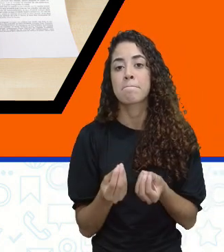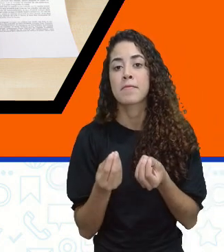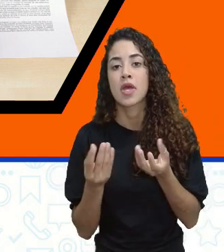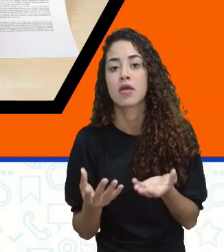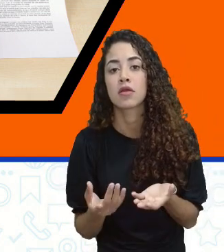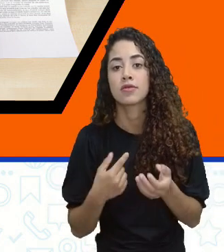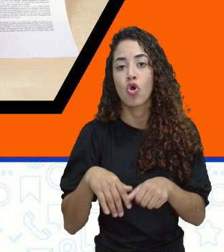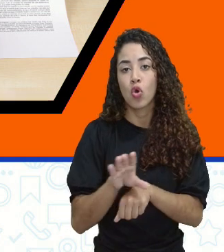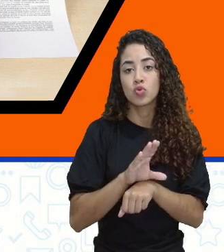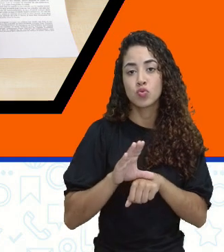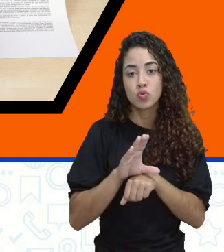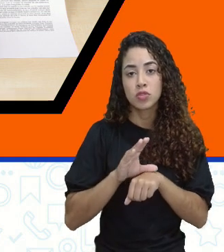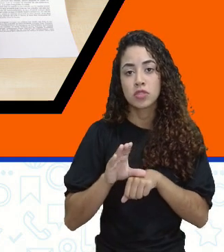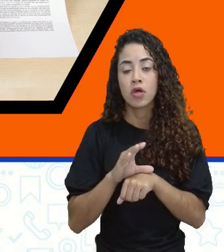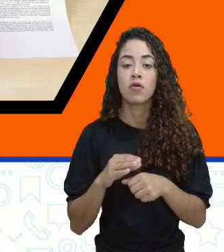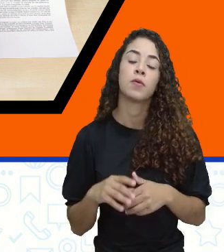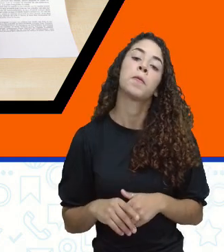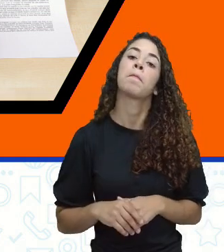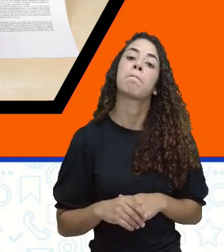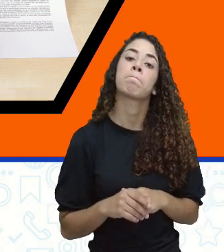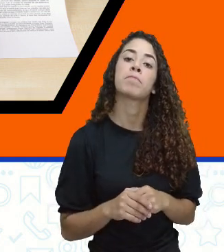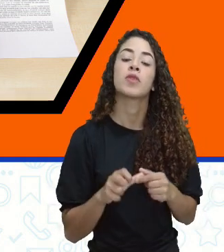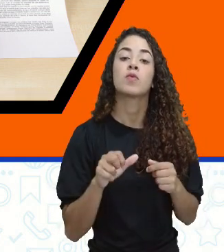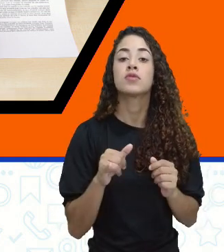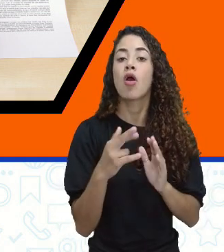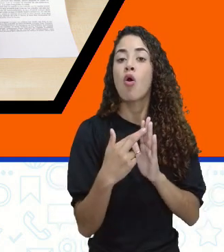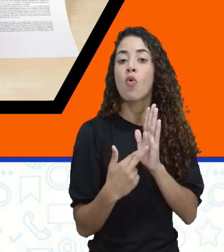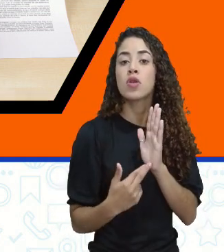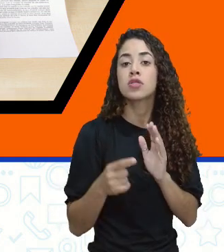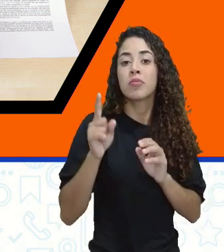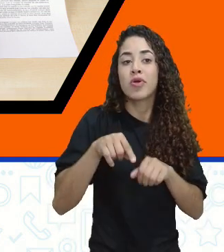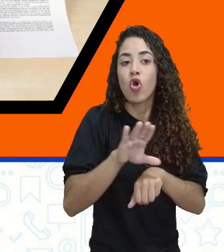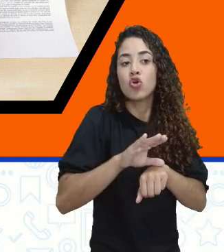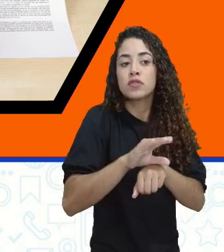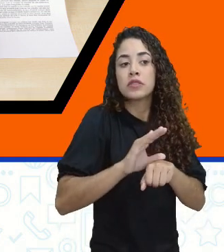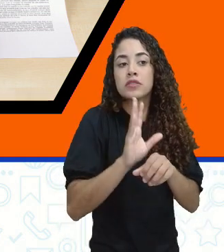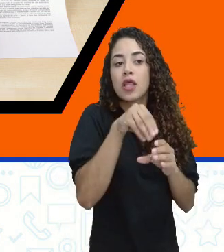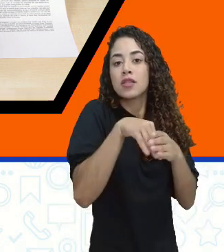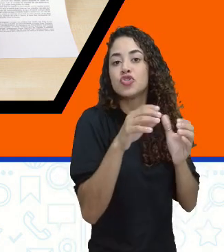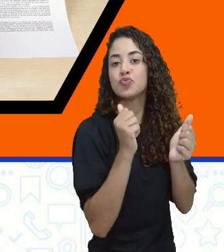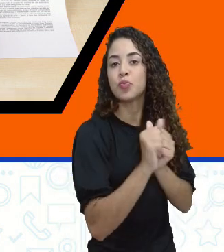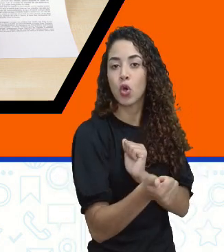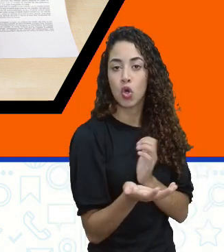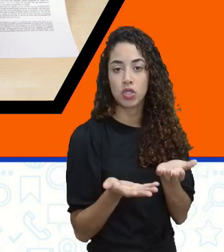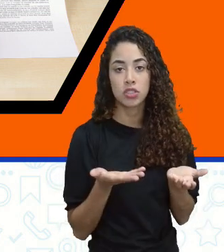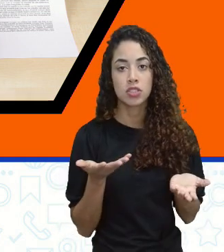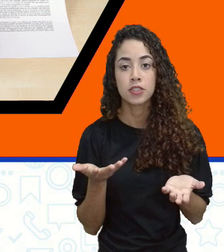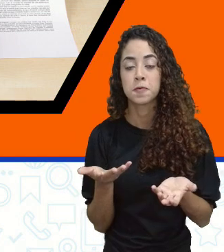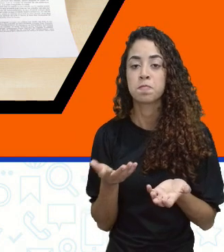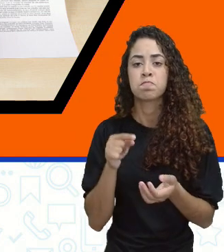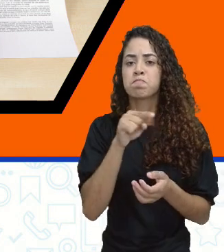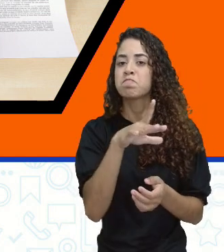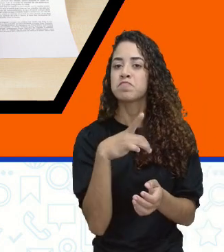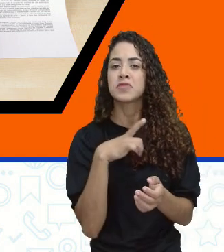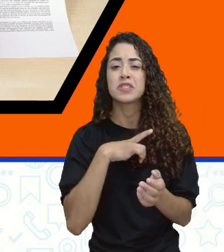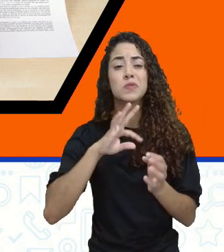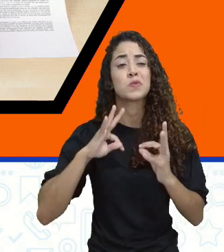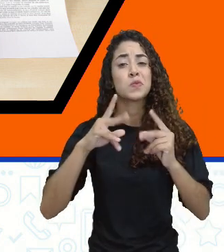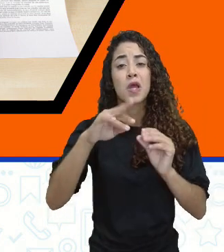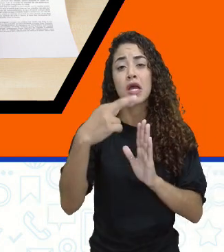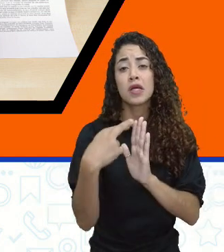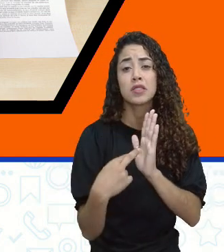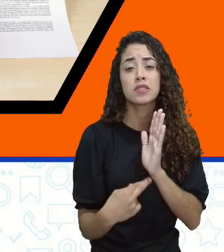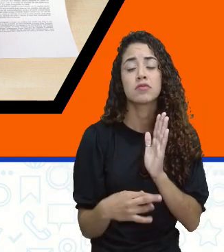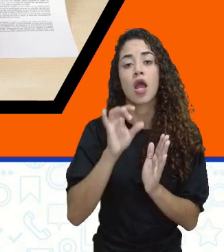nossa Constituição. Então, é como se o regulamento fosse a Constituição do esporte, né? Lá tem todas as regras